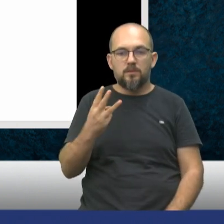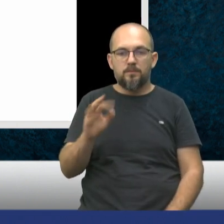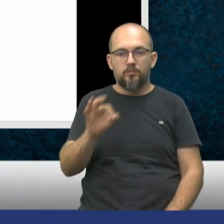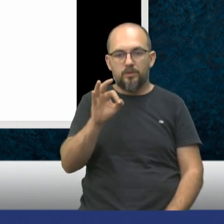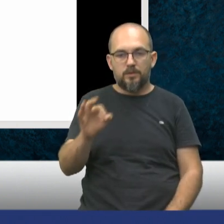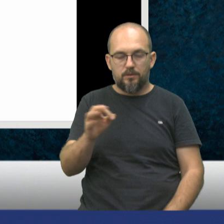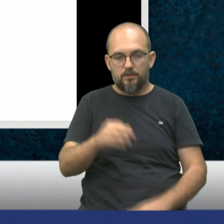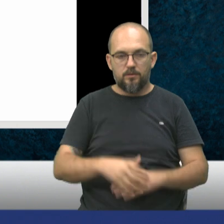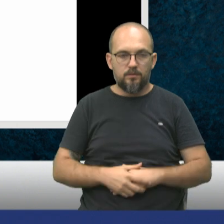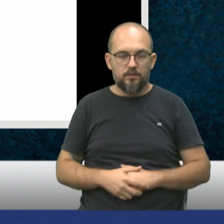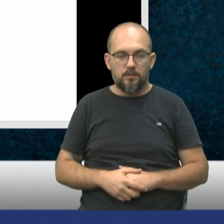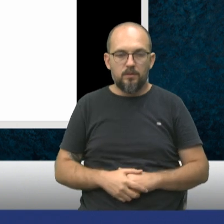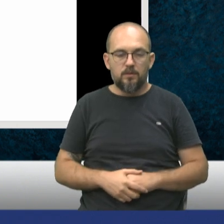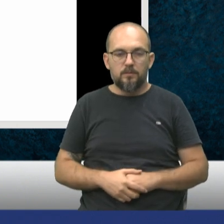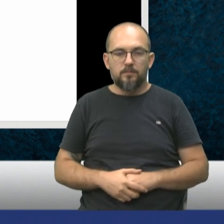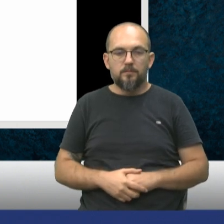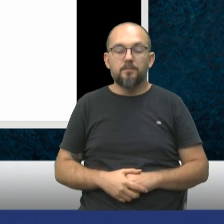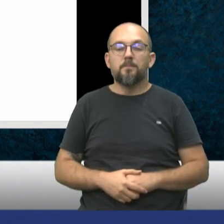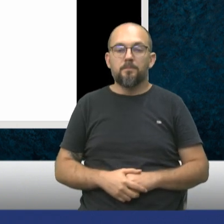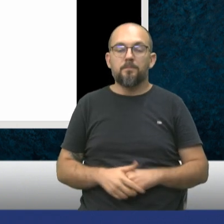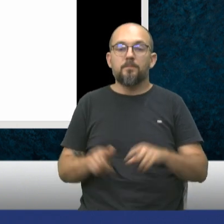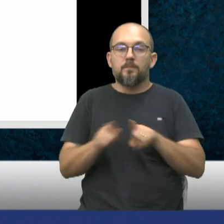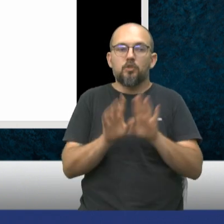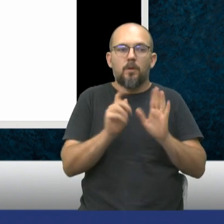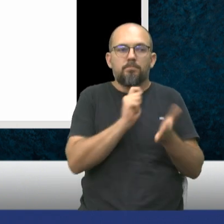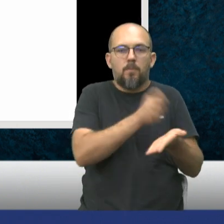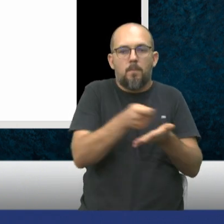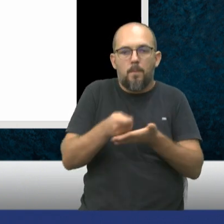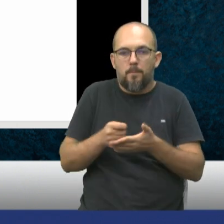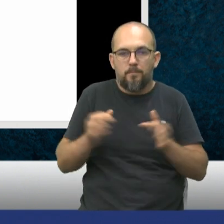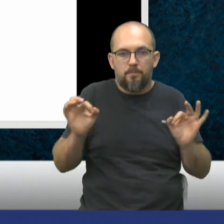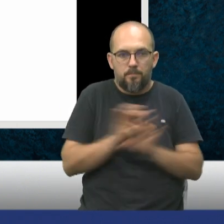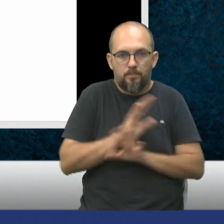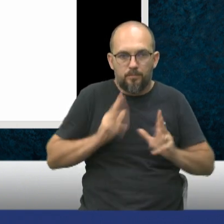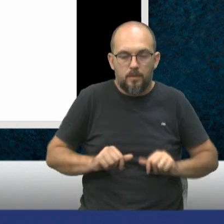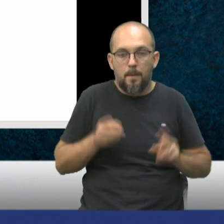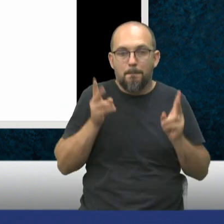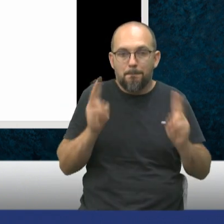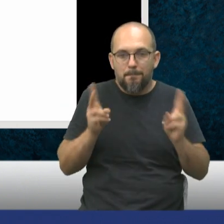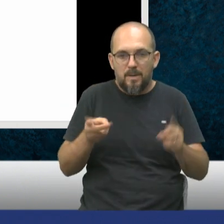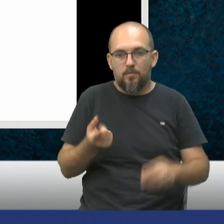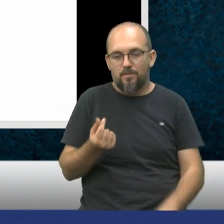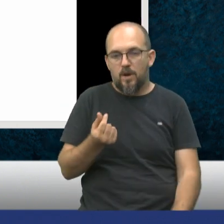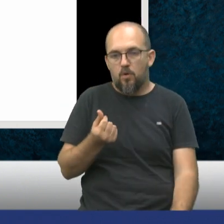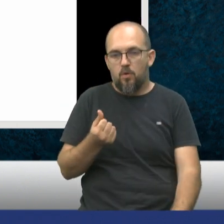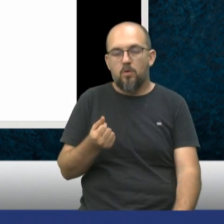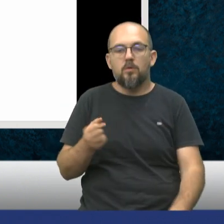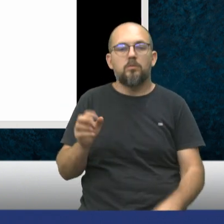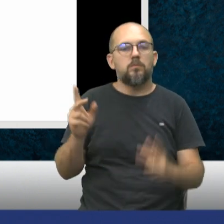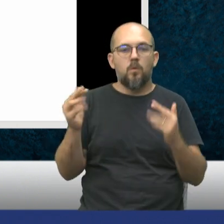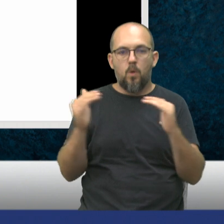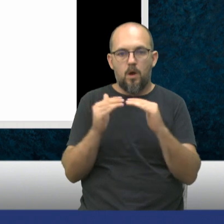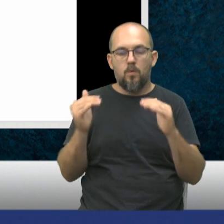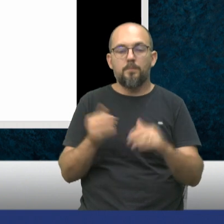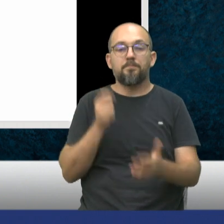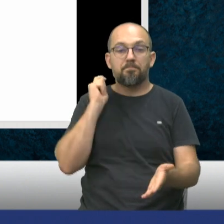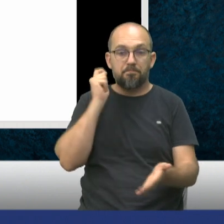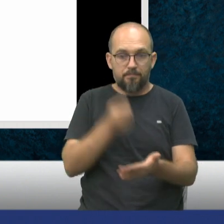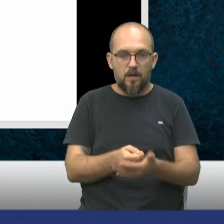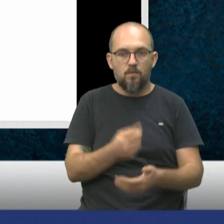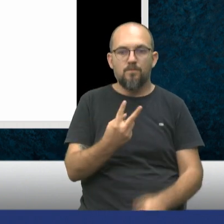77,53%. Foi liquidado o mesmo valor, o mesmo percentual, e pago foi